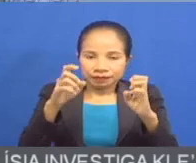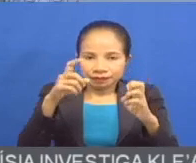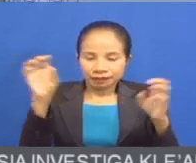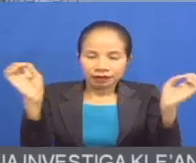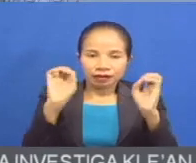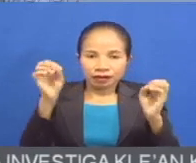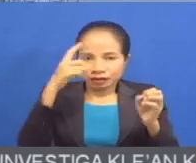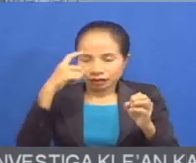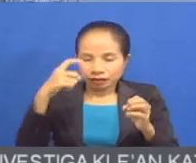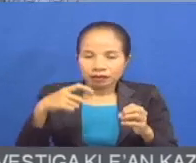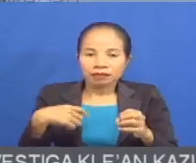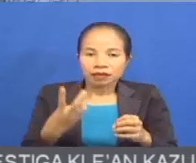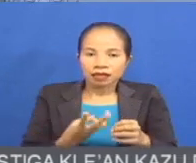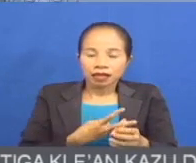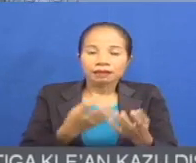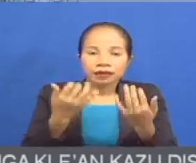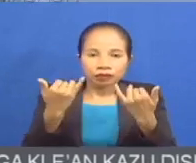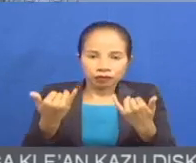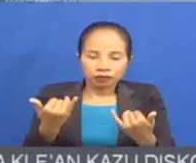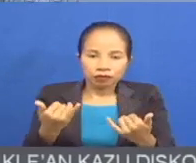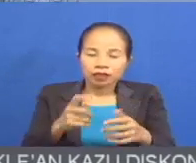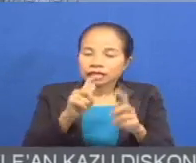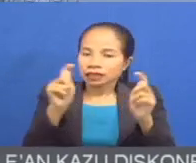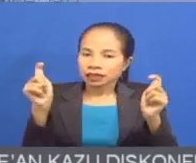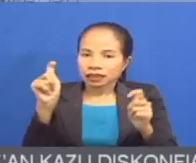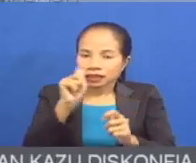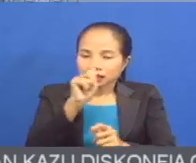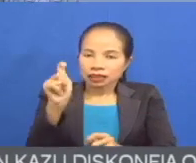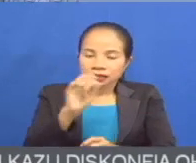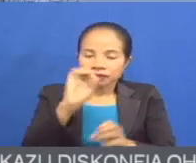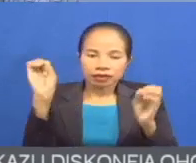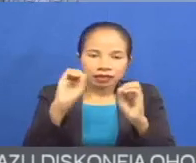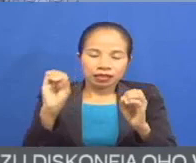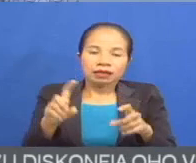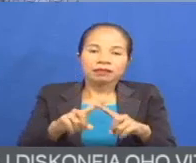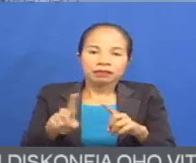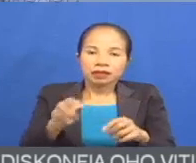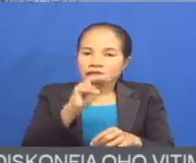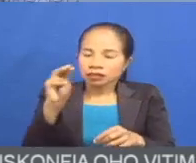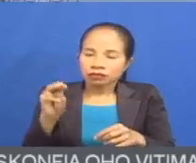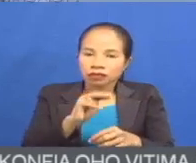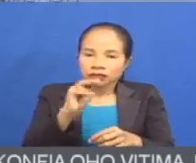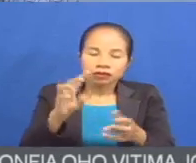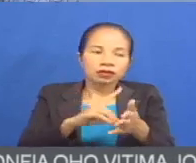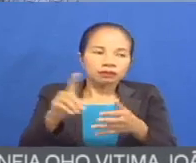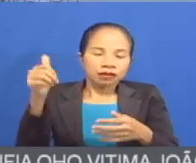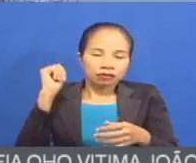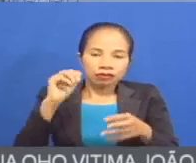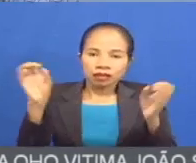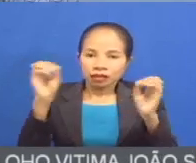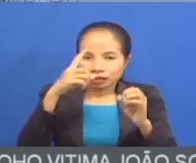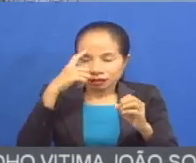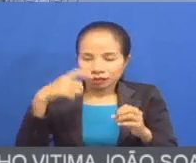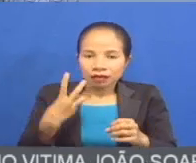tambanemak ami ohing terça-feira la iha mas quase segunda ami semana kotuk la iha tamba ami la